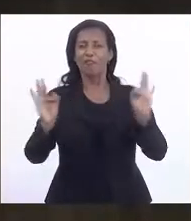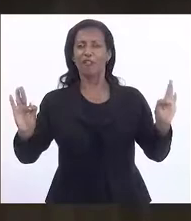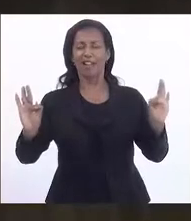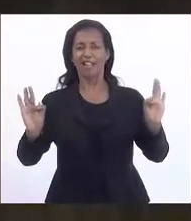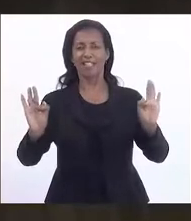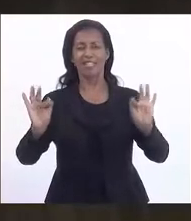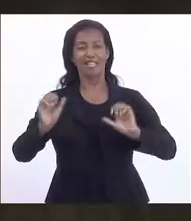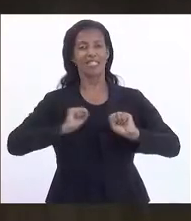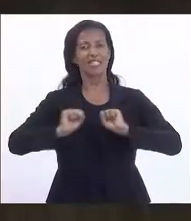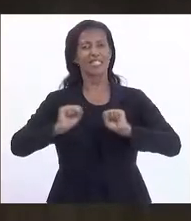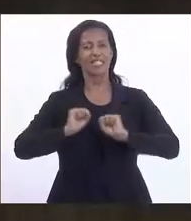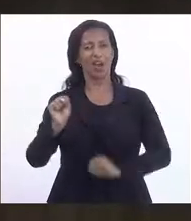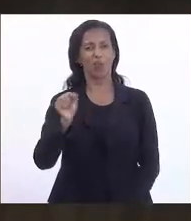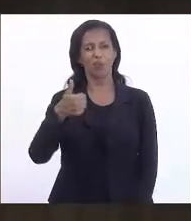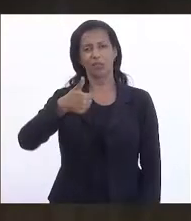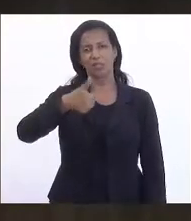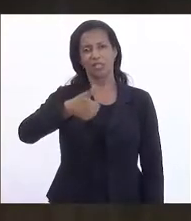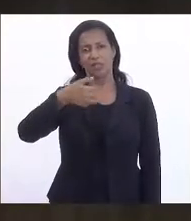133.